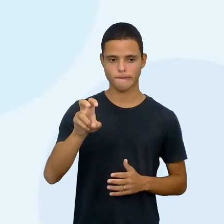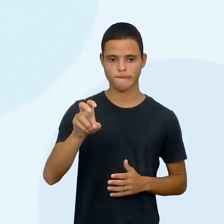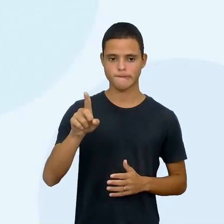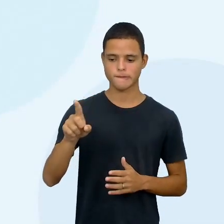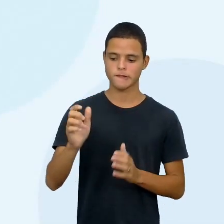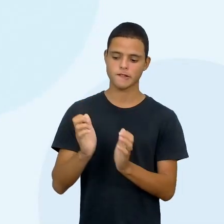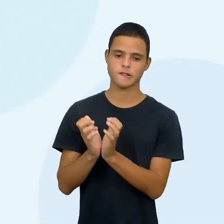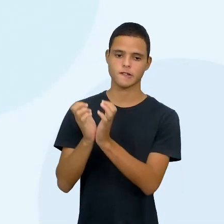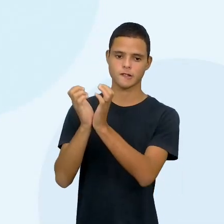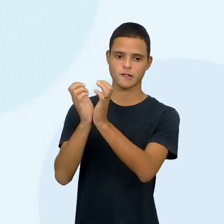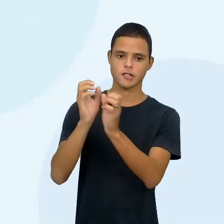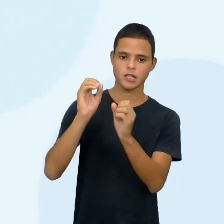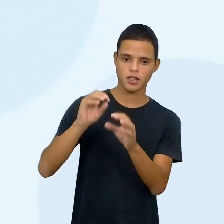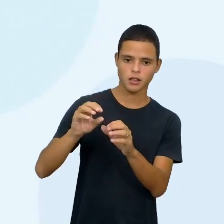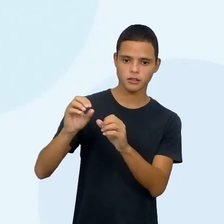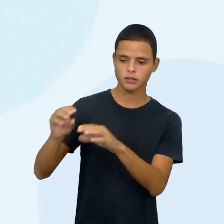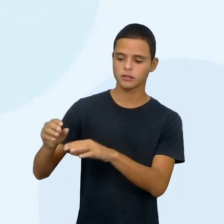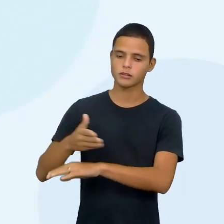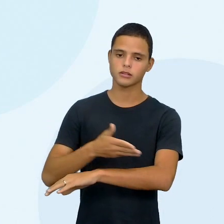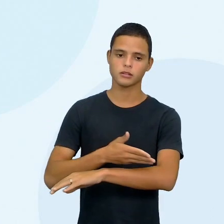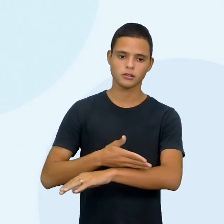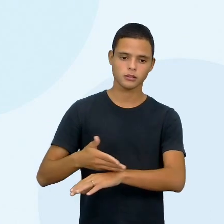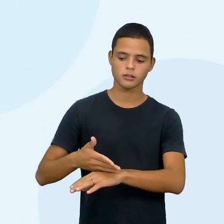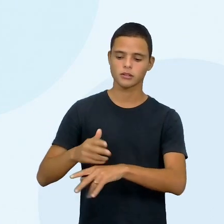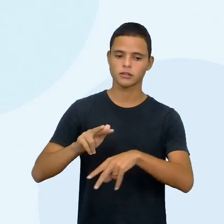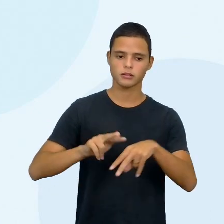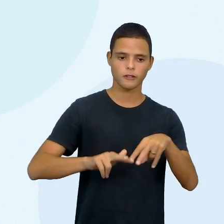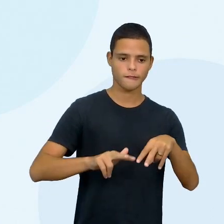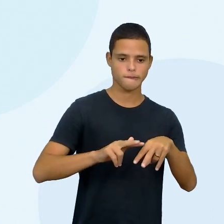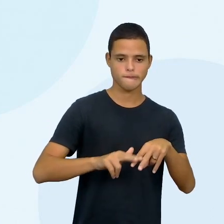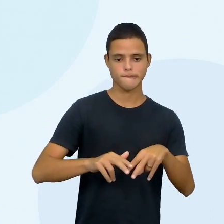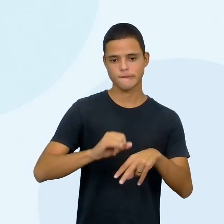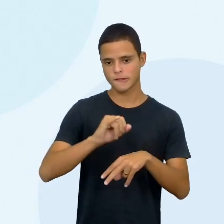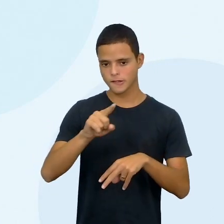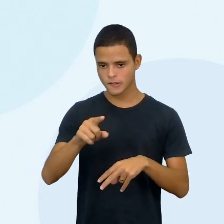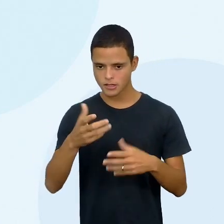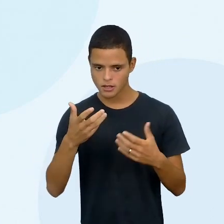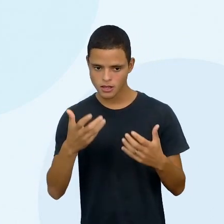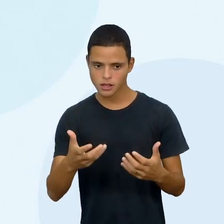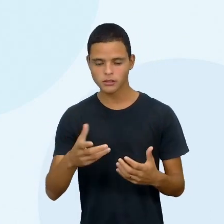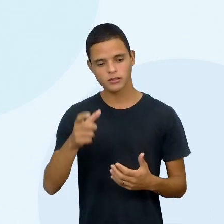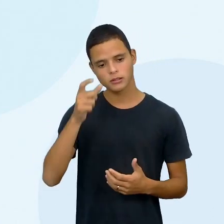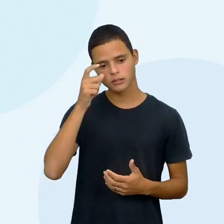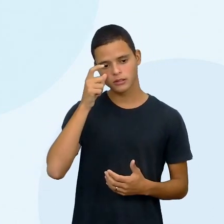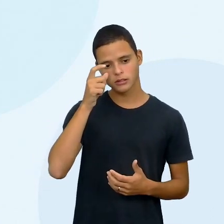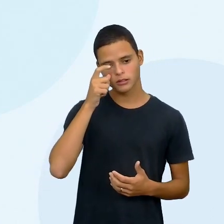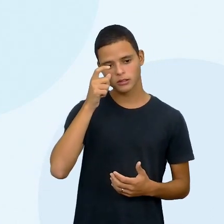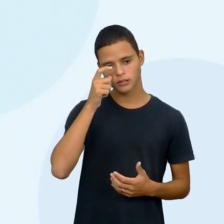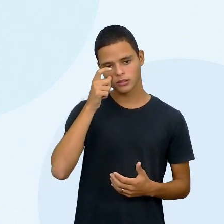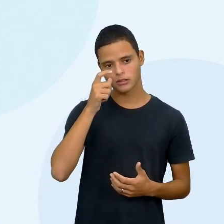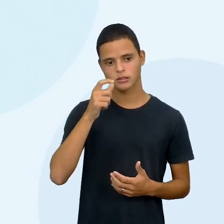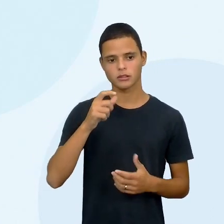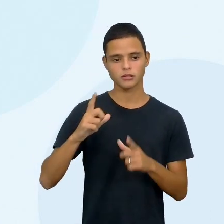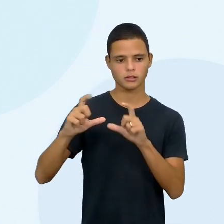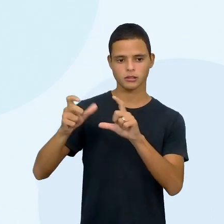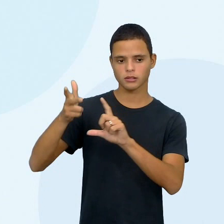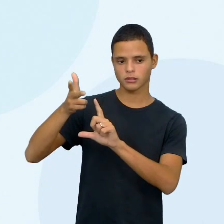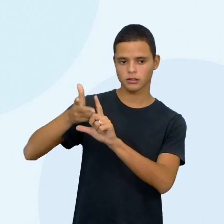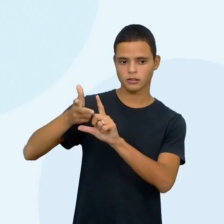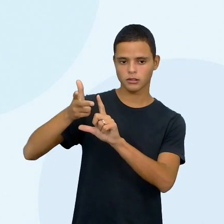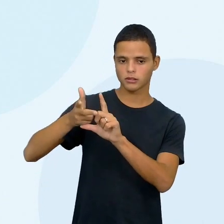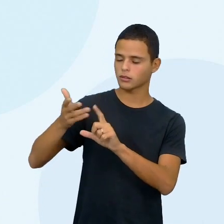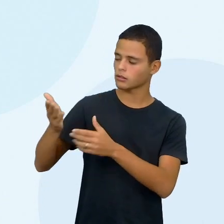prêmio Educar com Equidade Racial e de Gênero. Se você quiser, está interessado, então aponte a câmera do seu celular